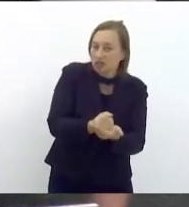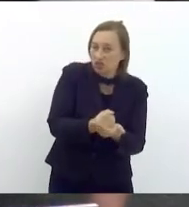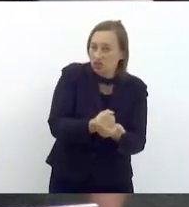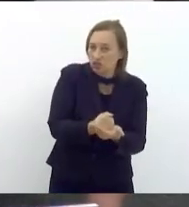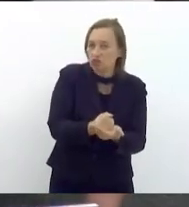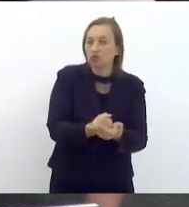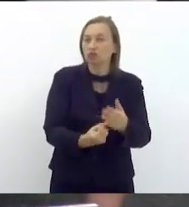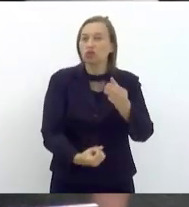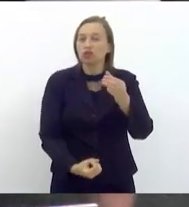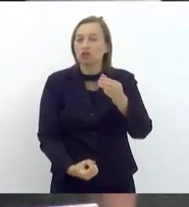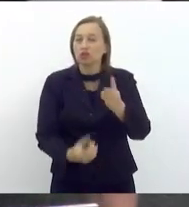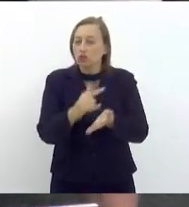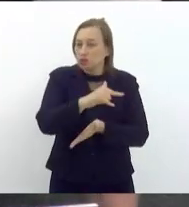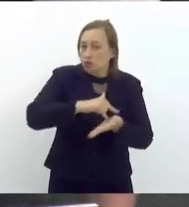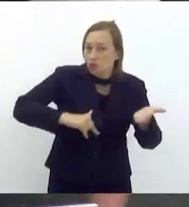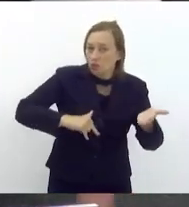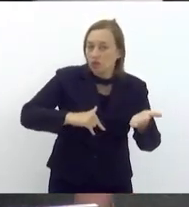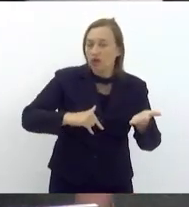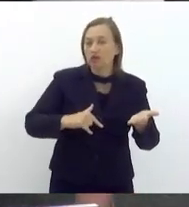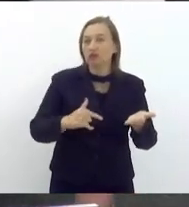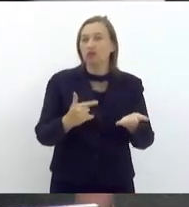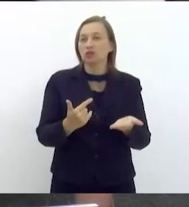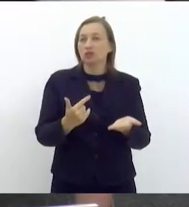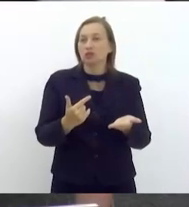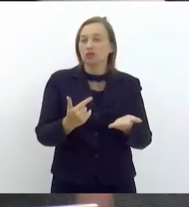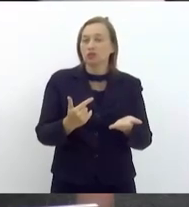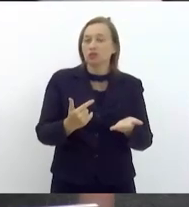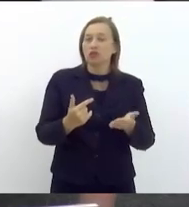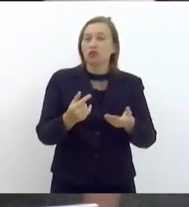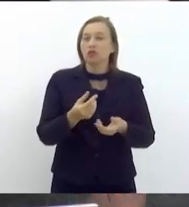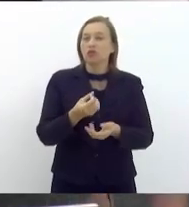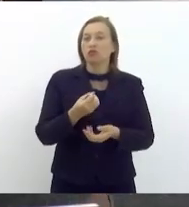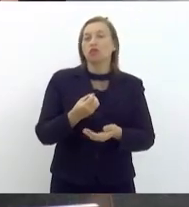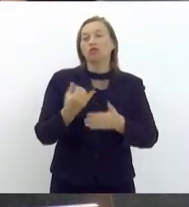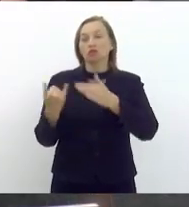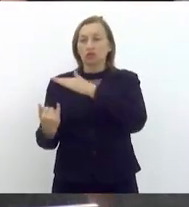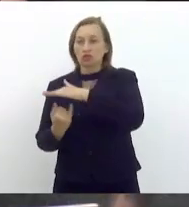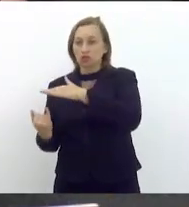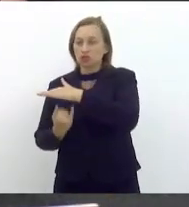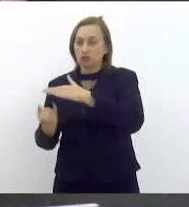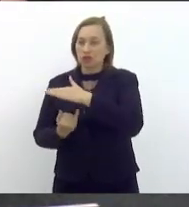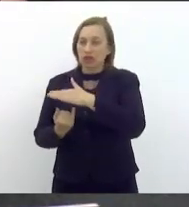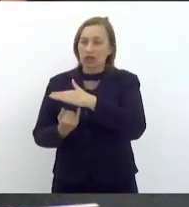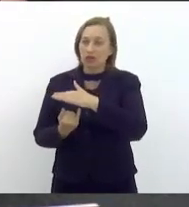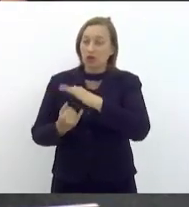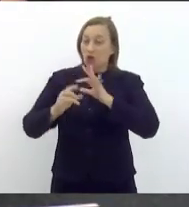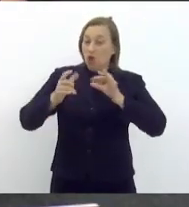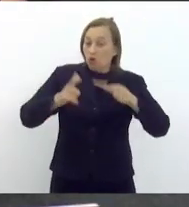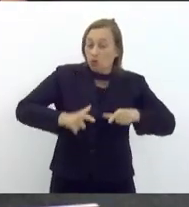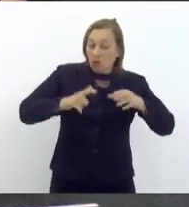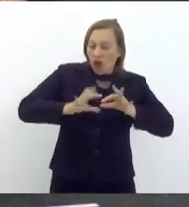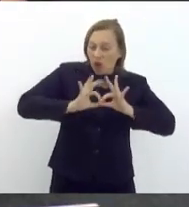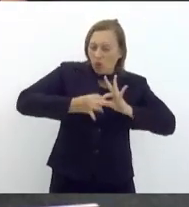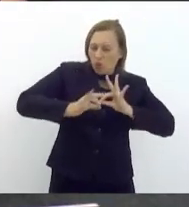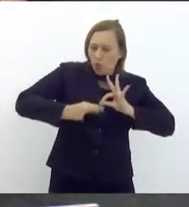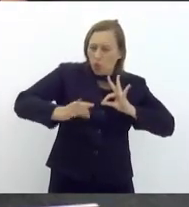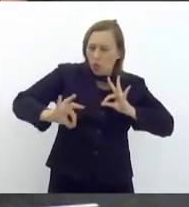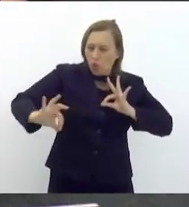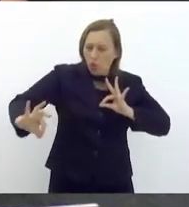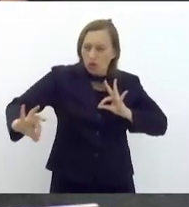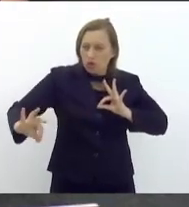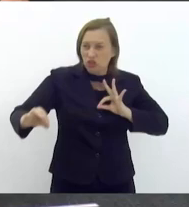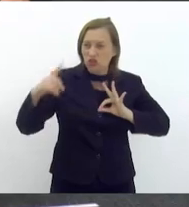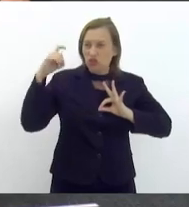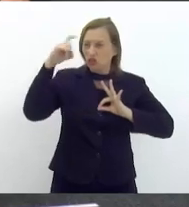emitem documentos pois boa parte dessas instituições estão nas cidades muito longículas o pessoal tem